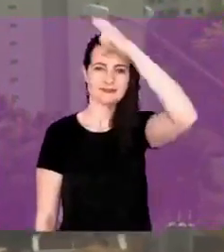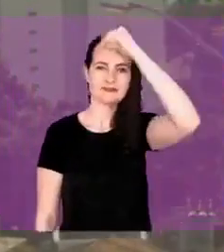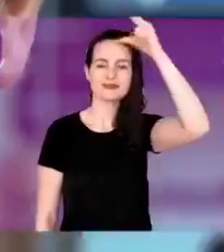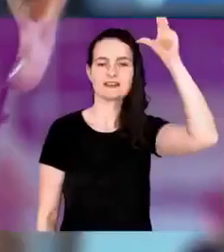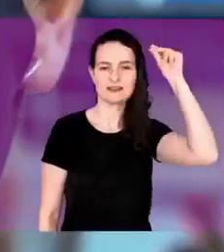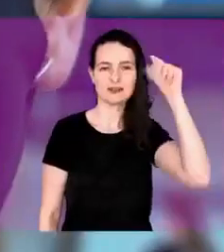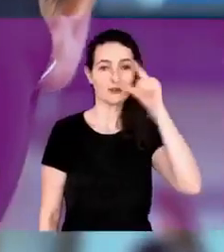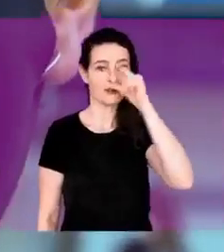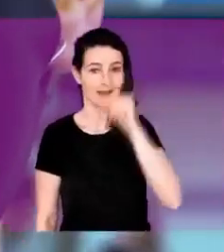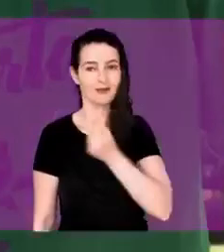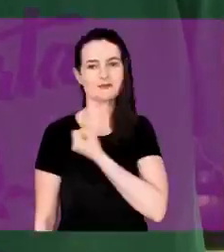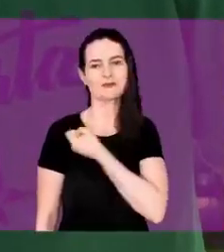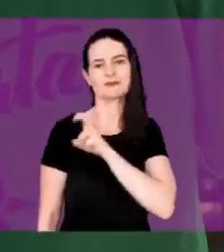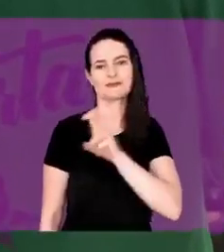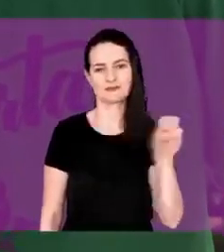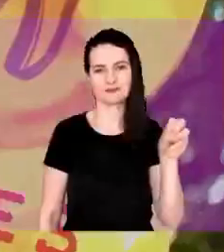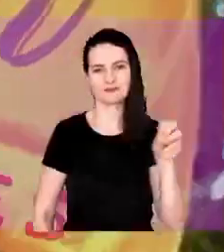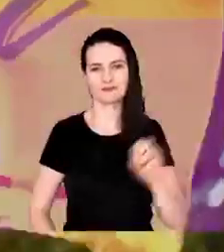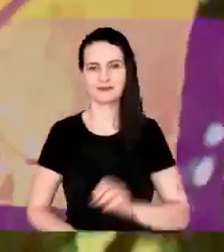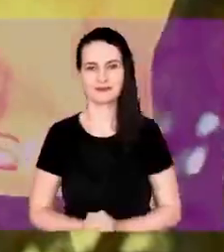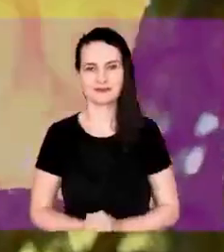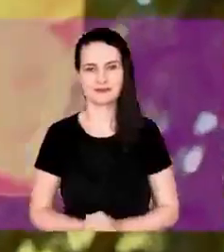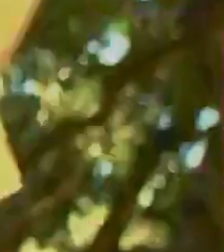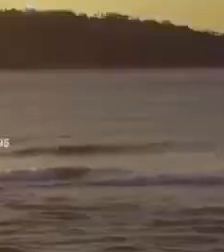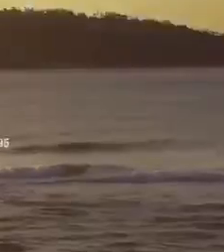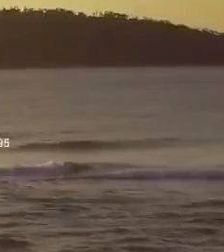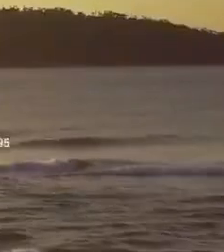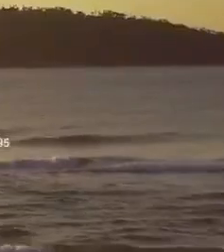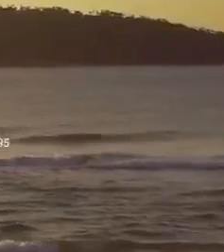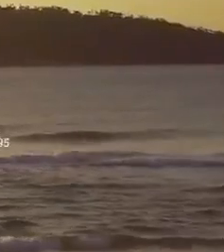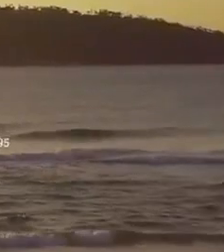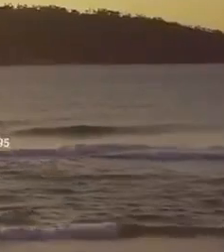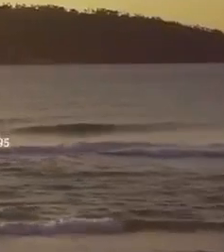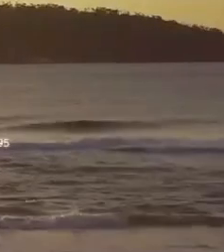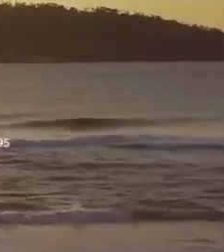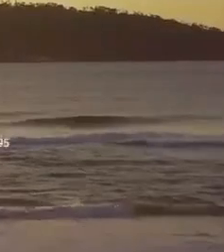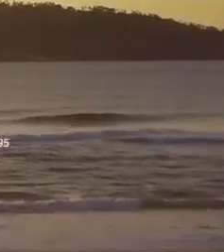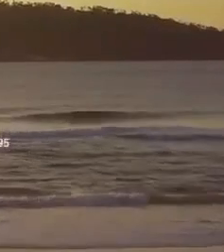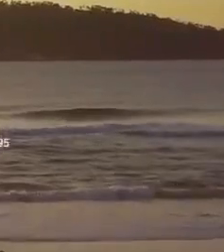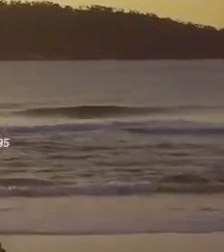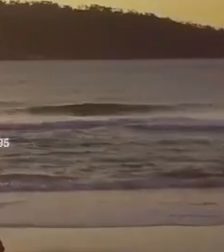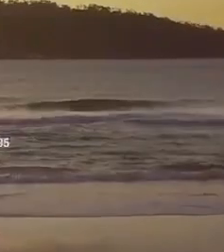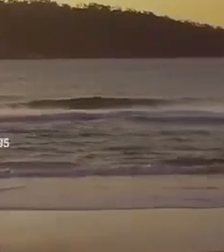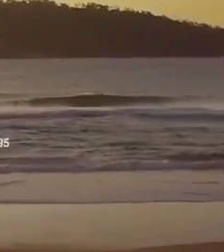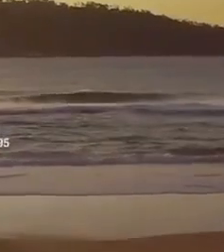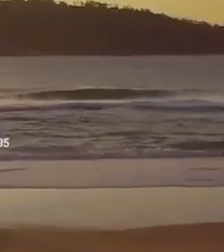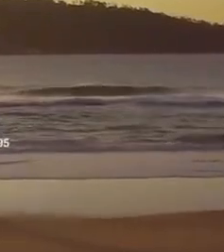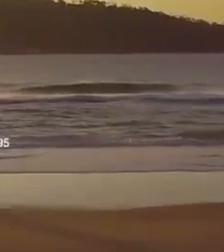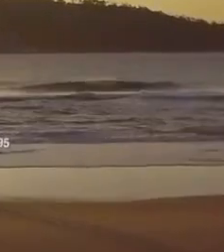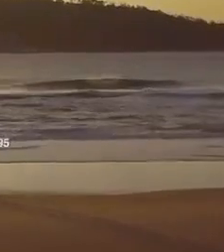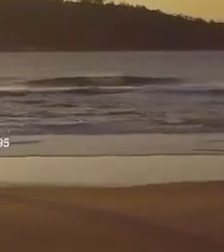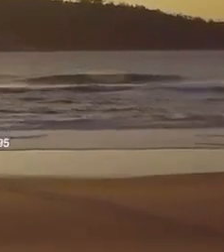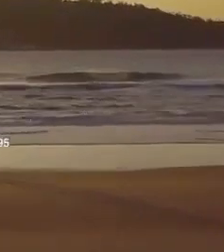inventa, Floripa sabe o que quer. É o som 50, prefeito é o som 50.